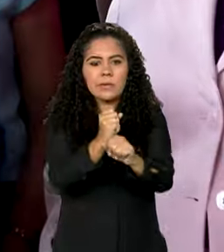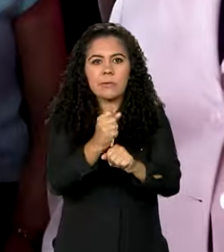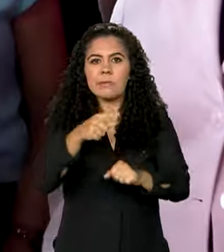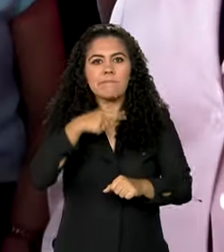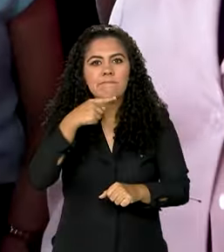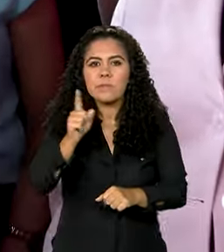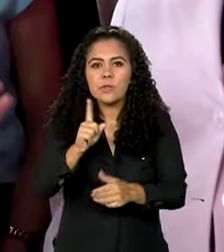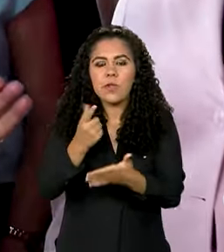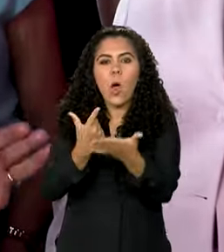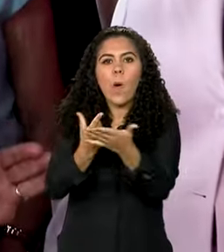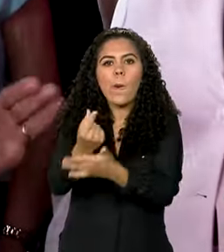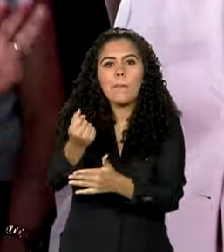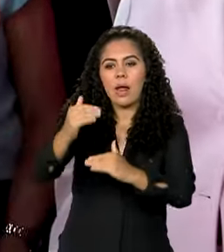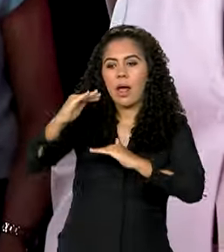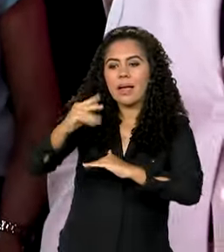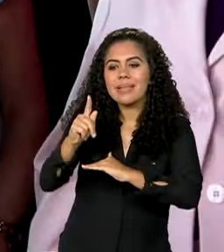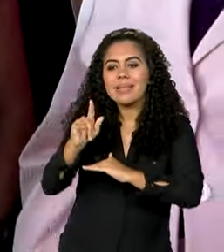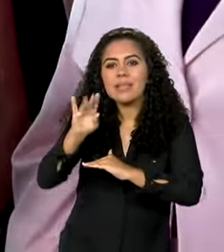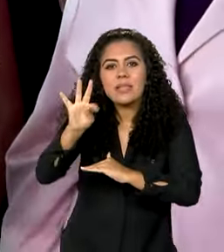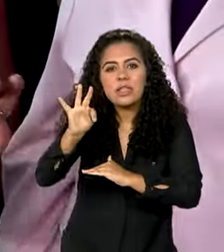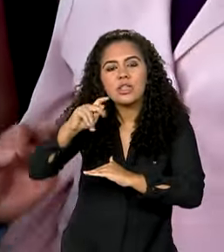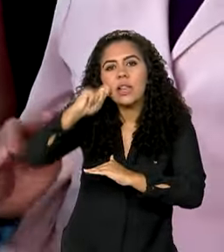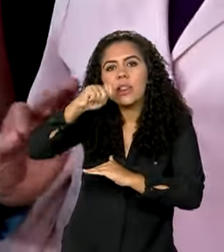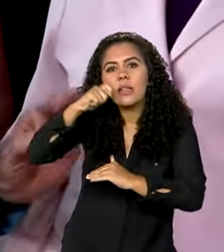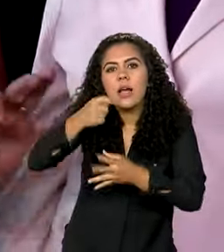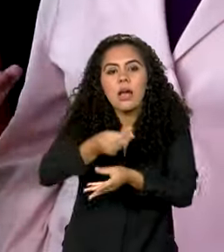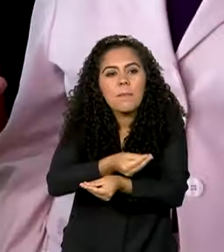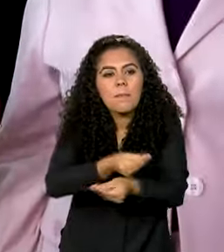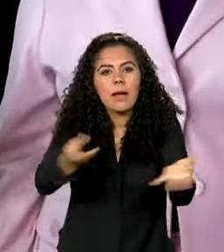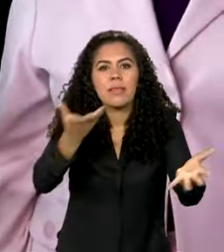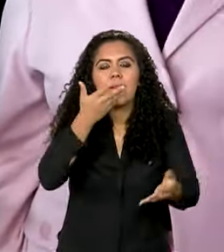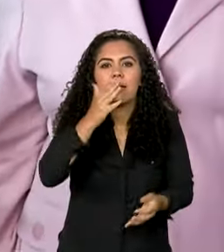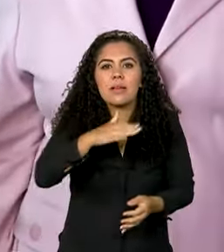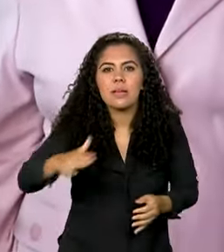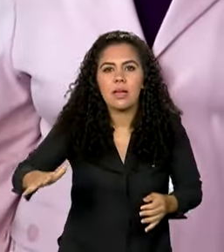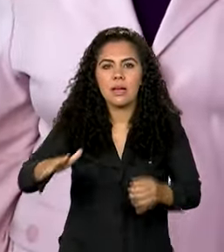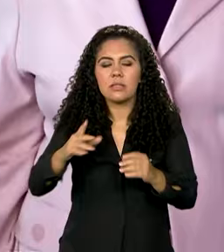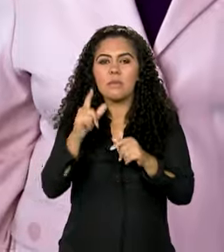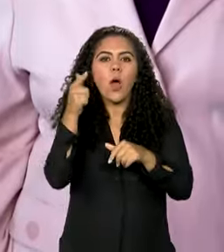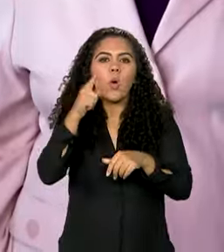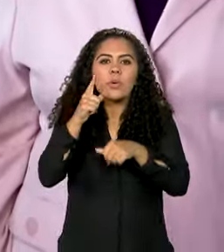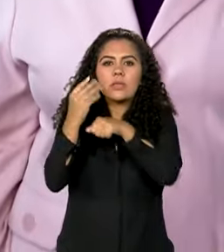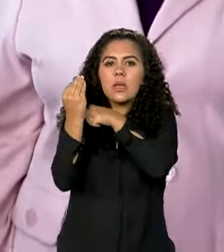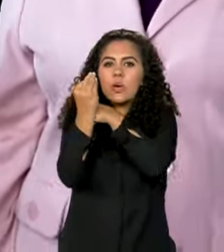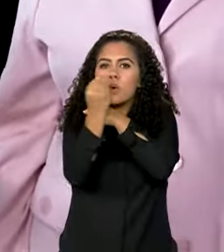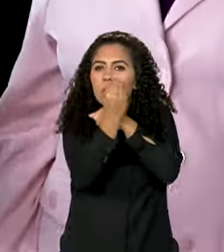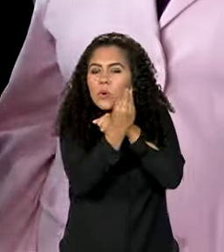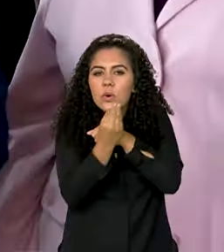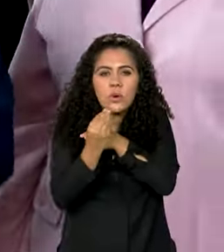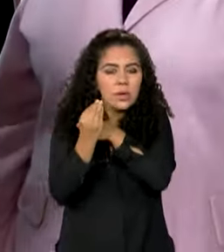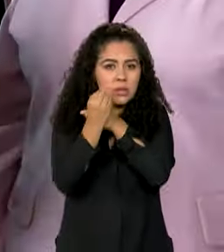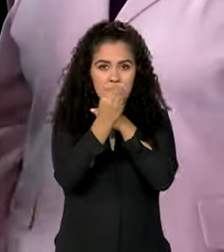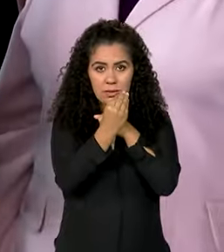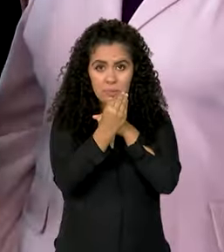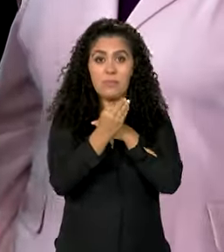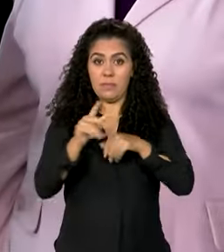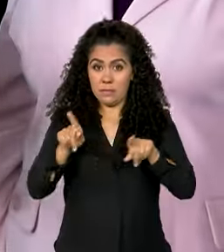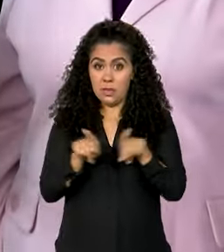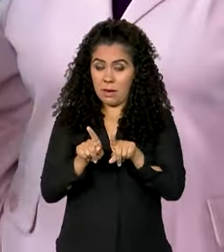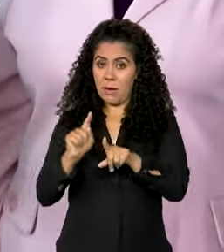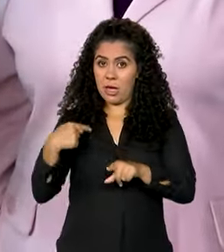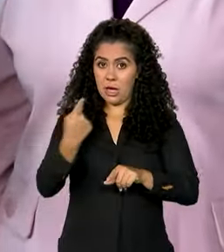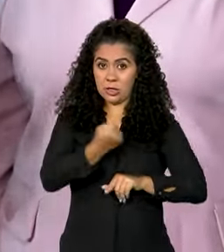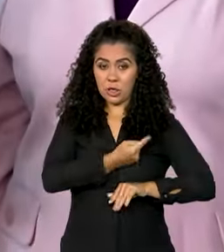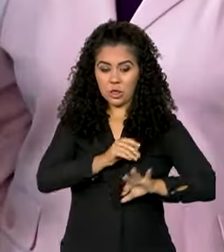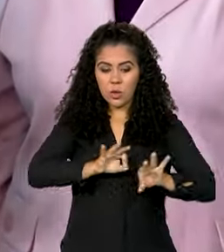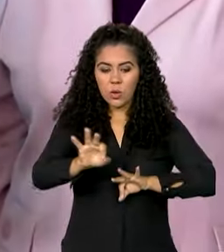uma bolsinha para cada criança que tivesse tudo o que fosse necessário para cuidar dos dentes. E também a gente começou a